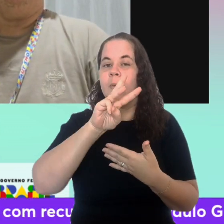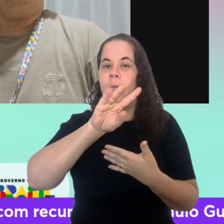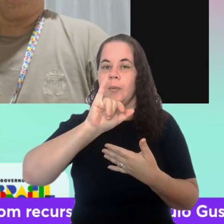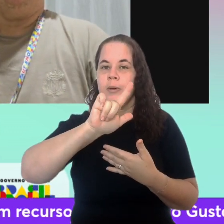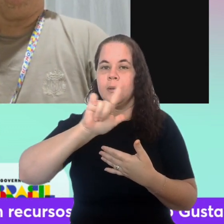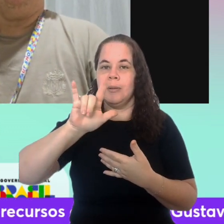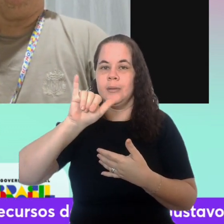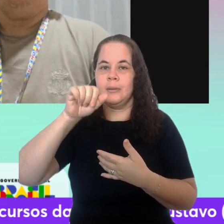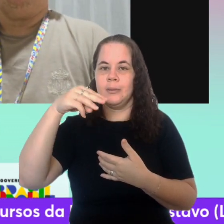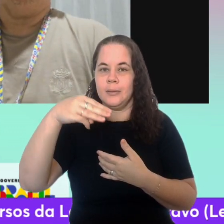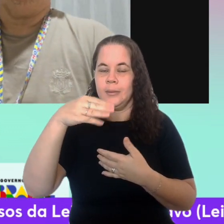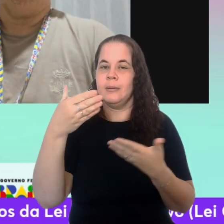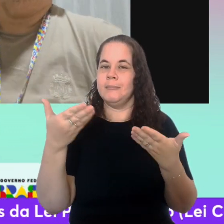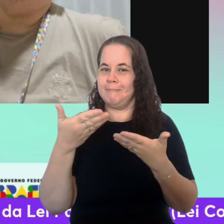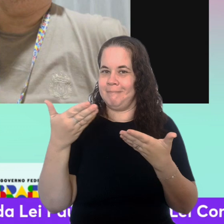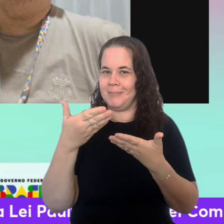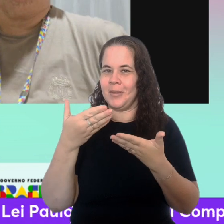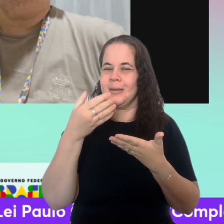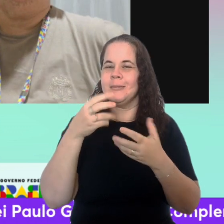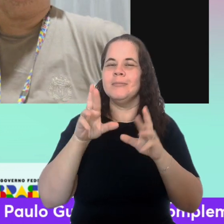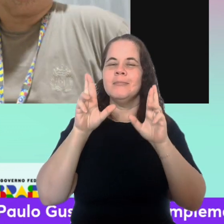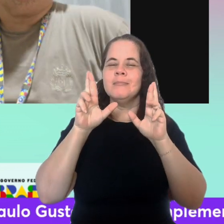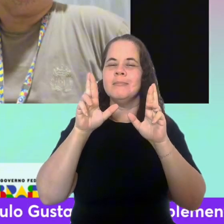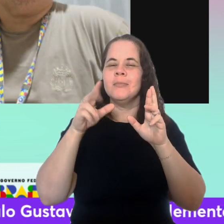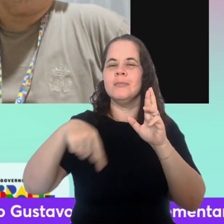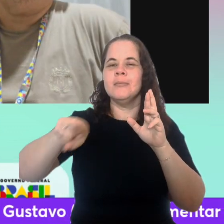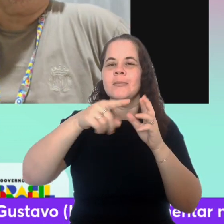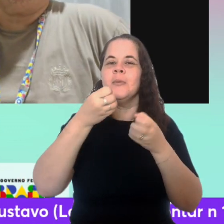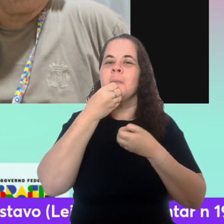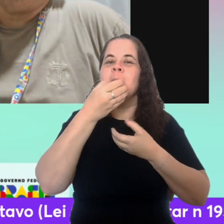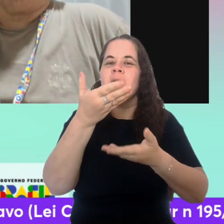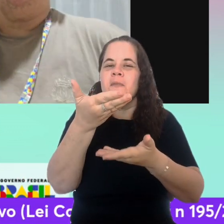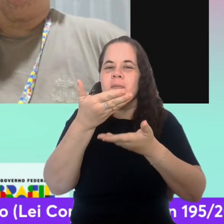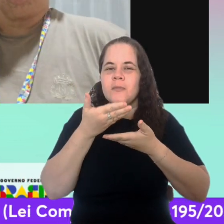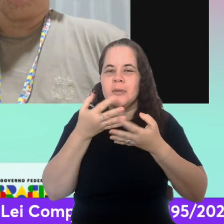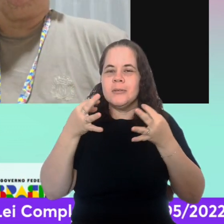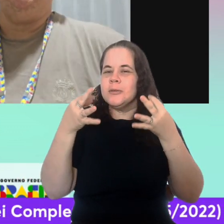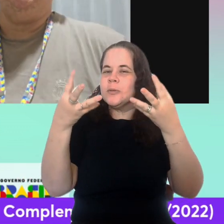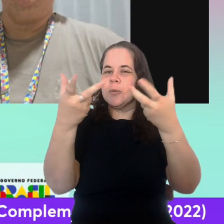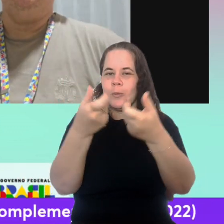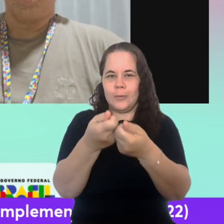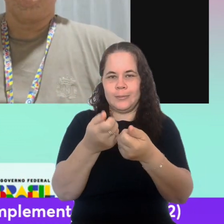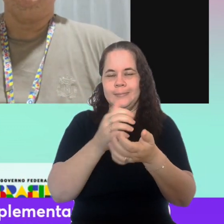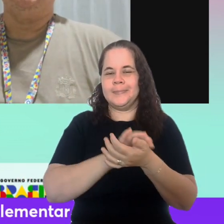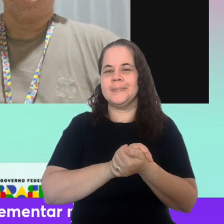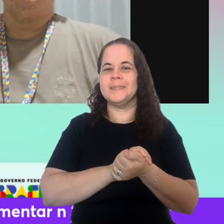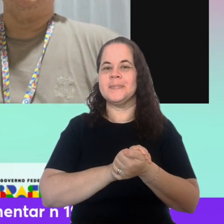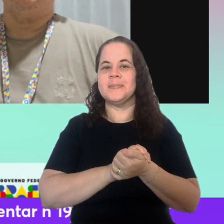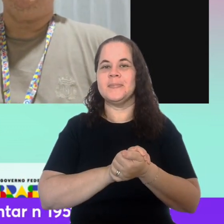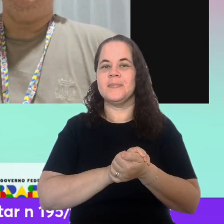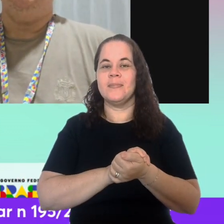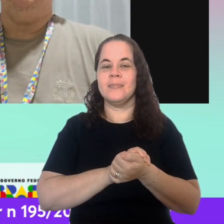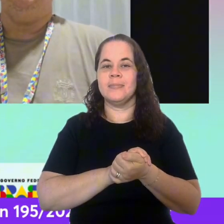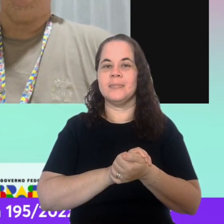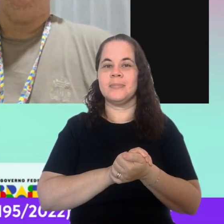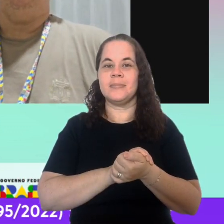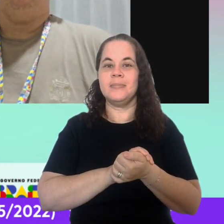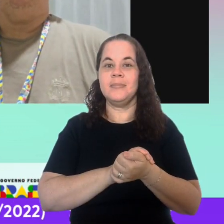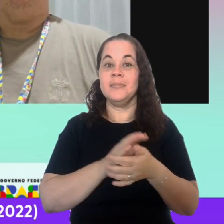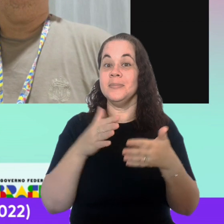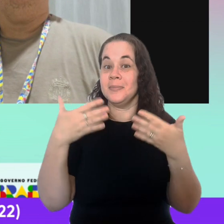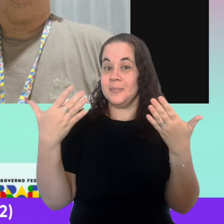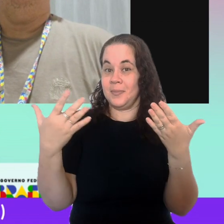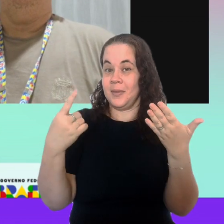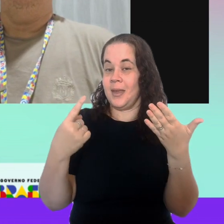William por esse momento e desejar as boas-vindas a todos, todas e todes. É isso, né? A gente